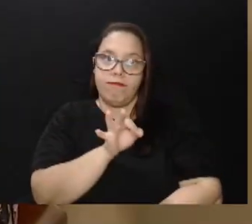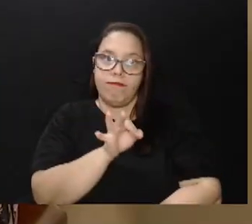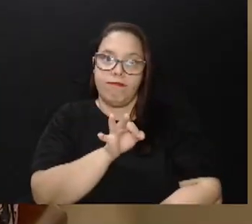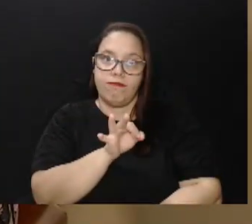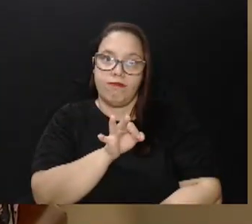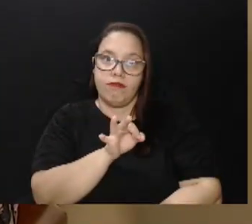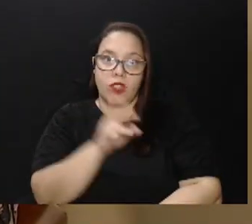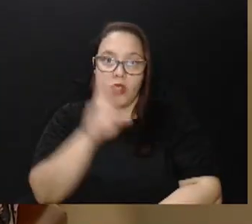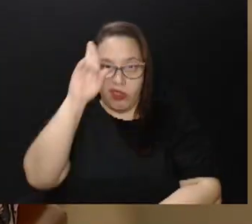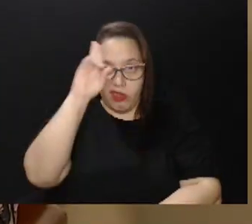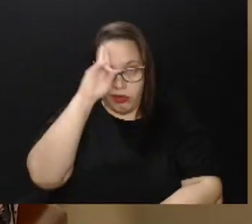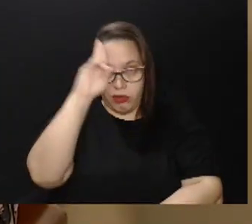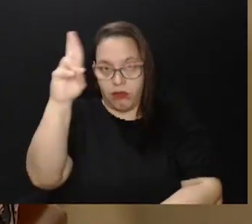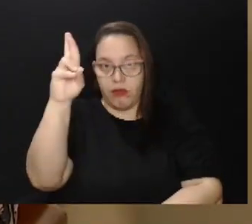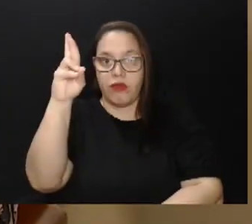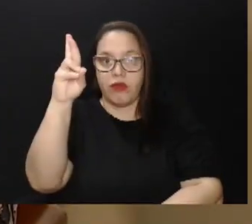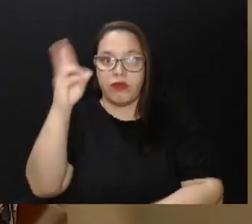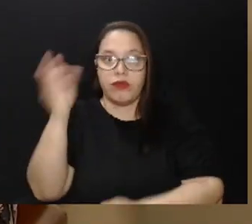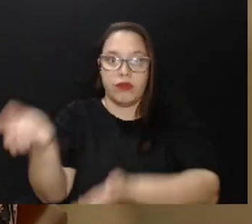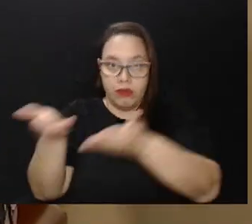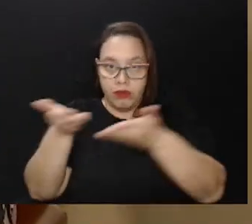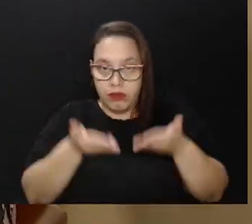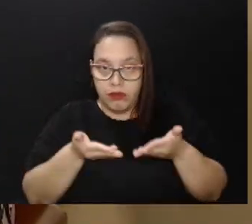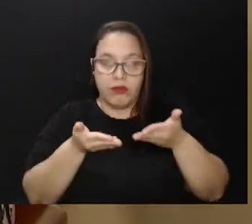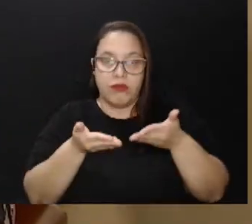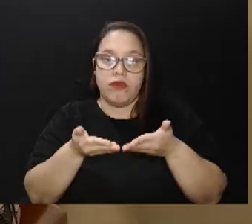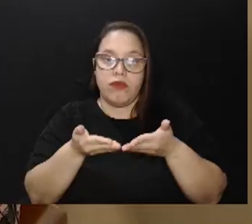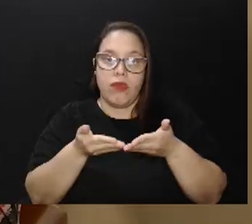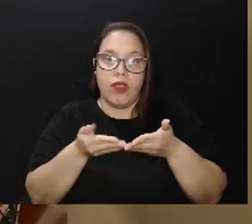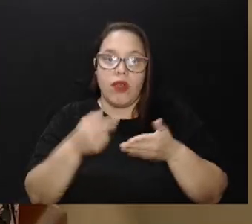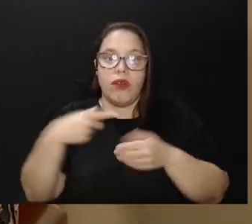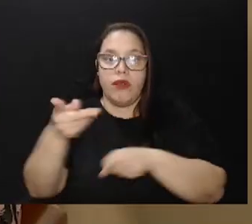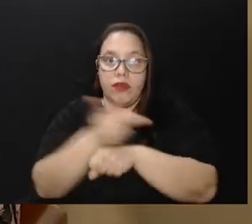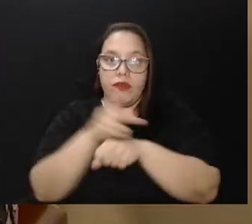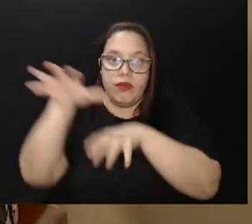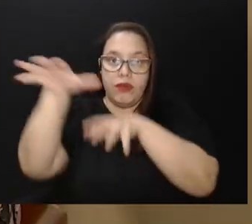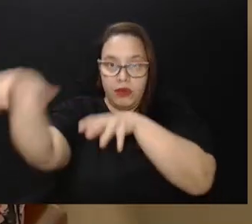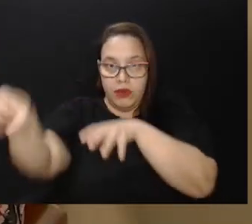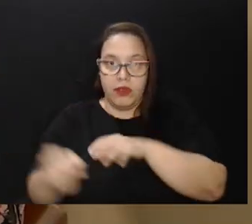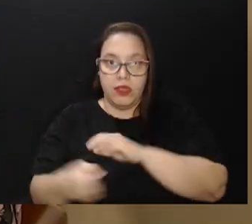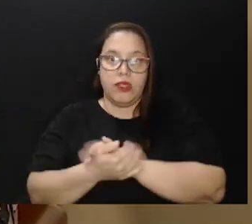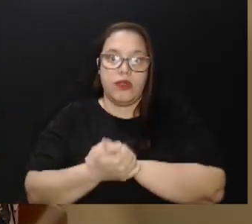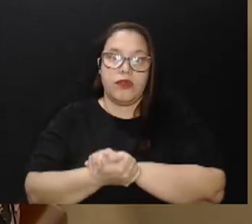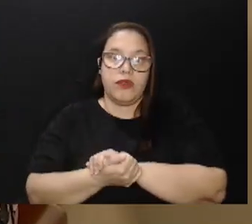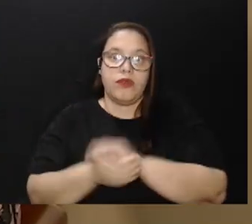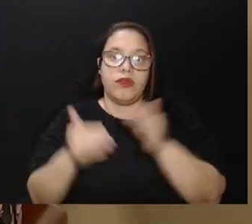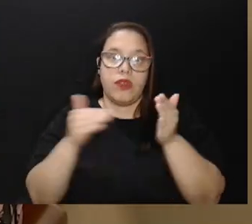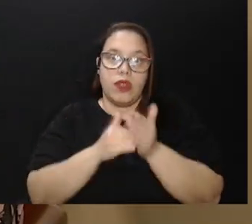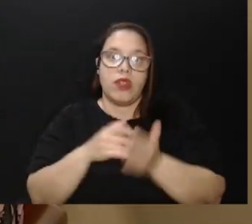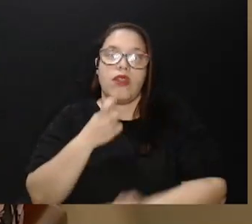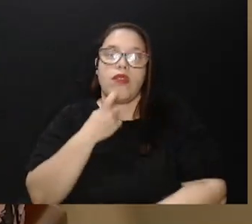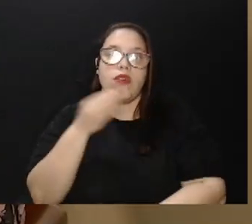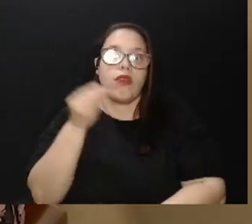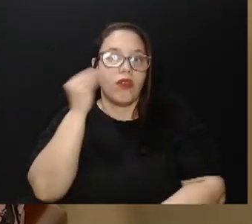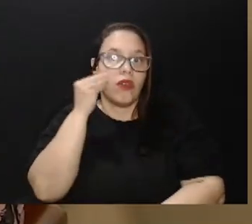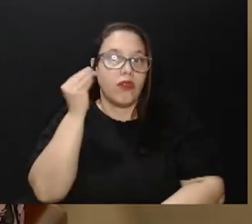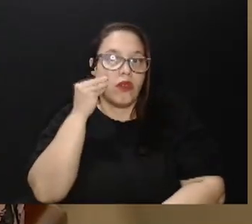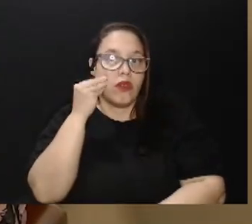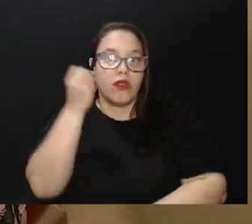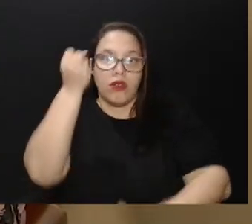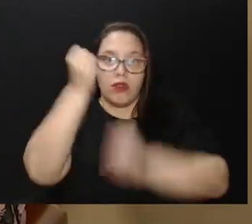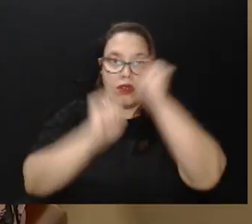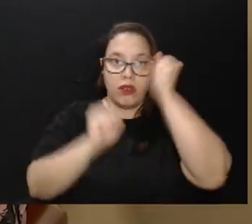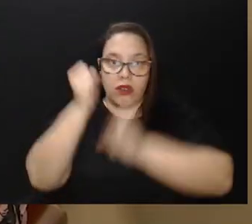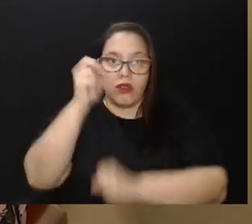que traziam, os barões é que iam buscar, os barões... Até Campinas tentou ter na fábrica dos irmãos